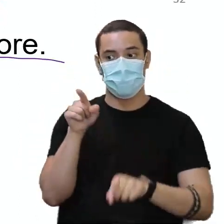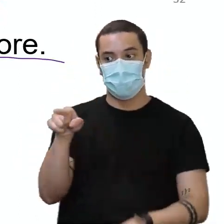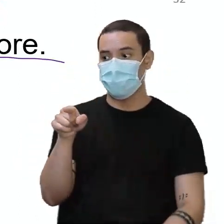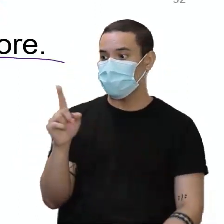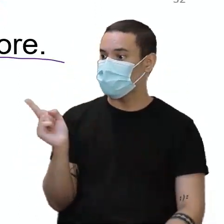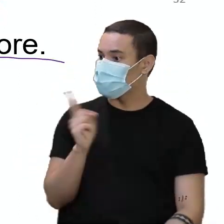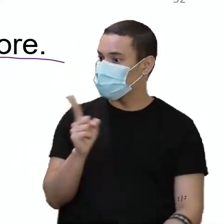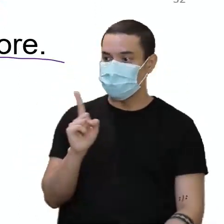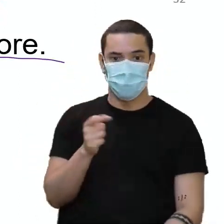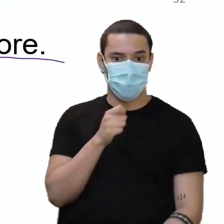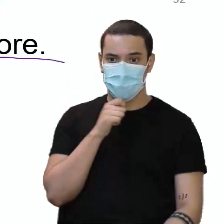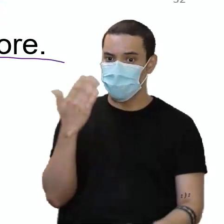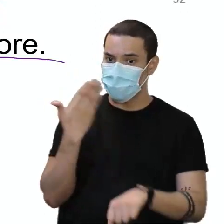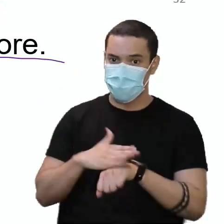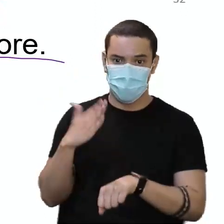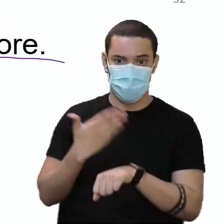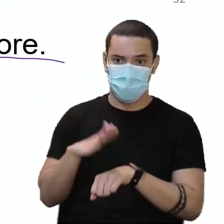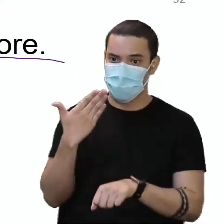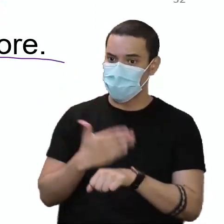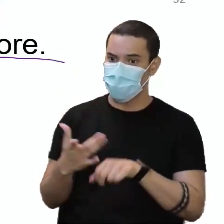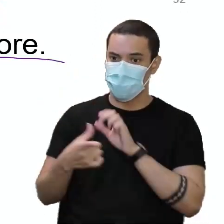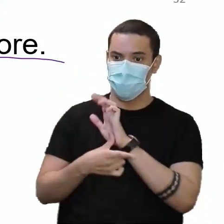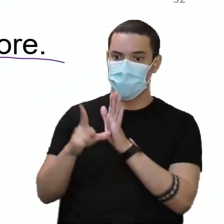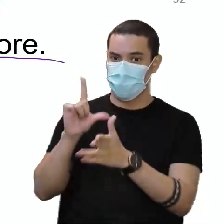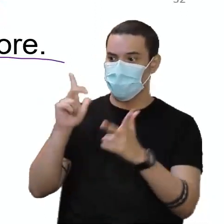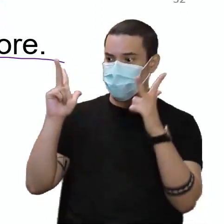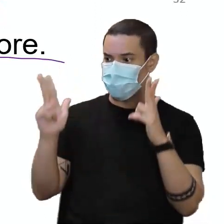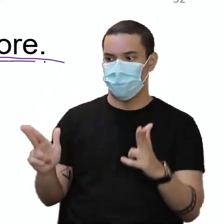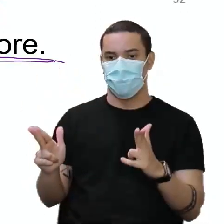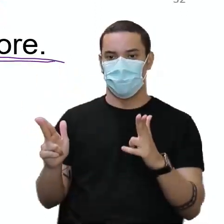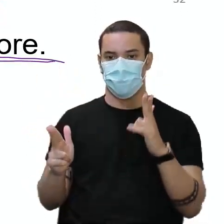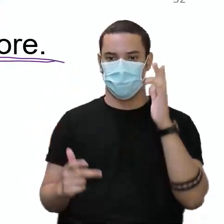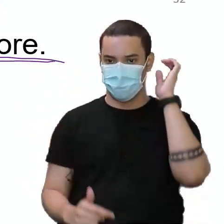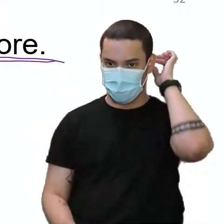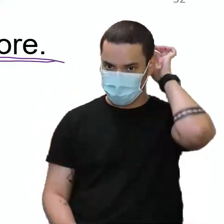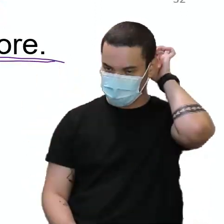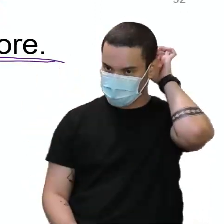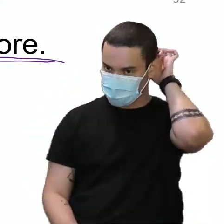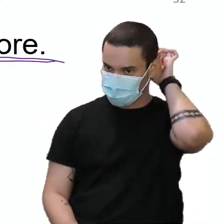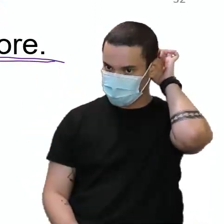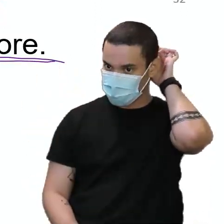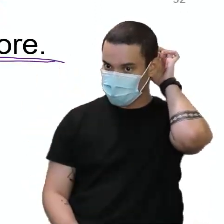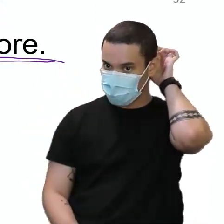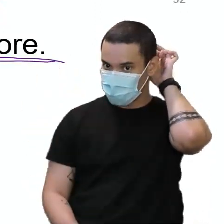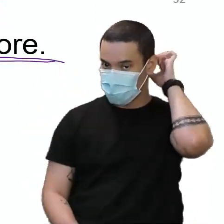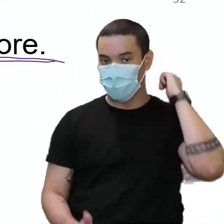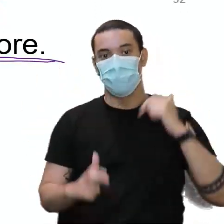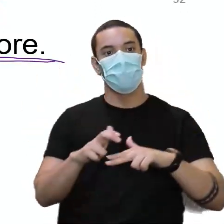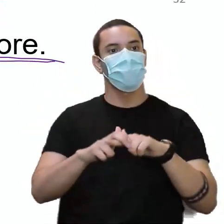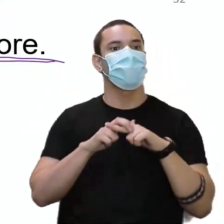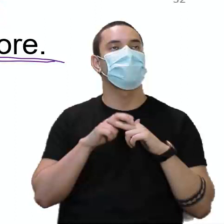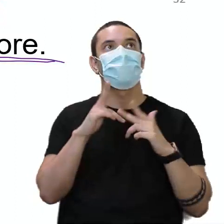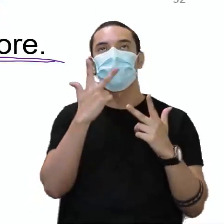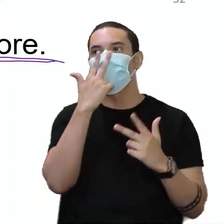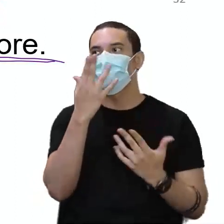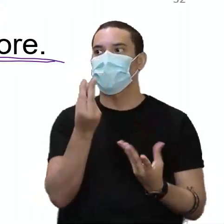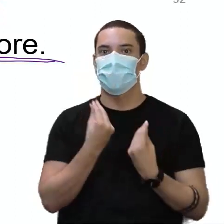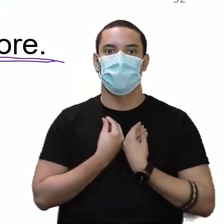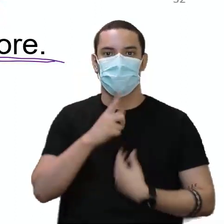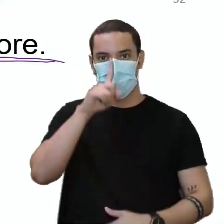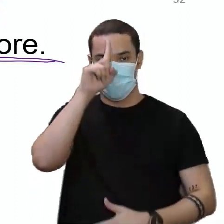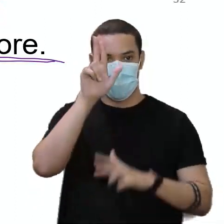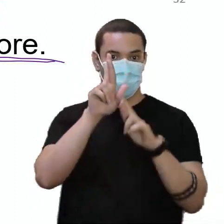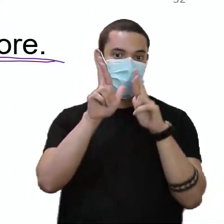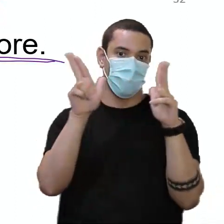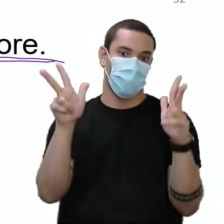não tinha praticado tanto antes. Então, você vê até que muda um pouquinho a ideia, né?